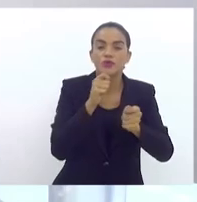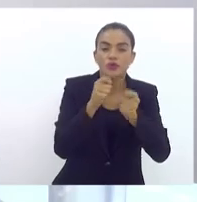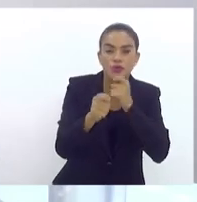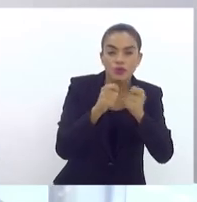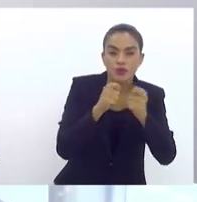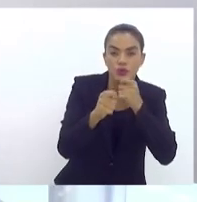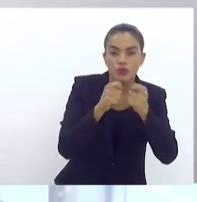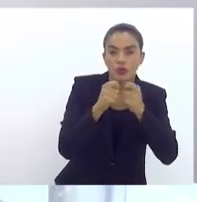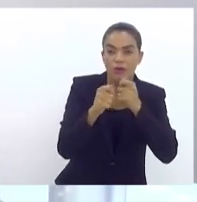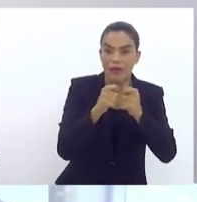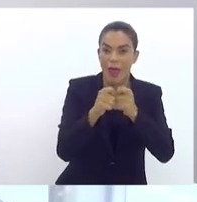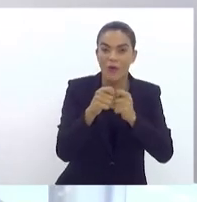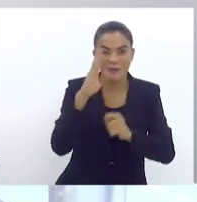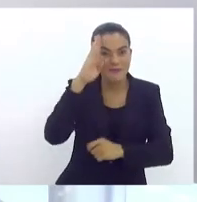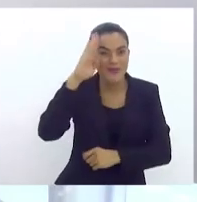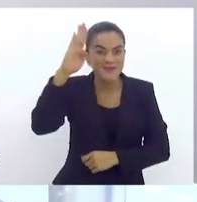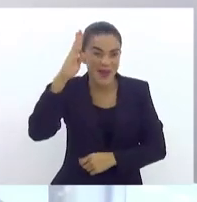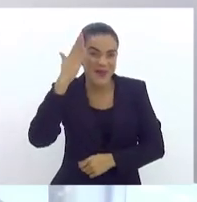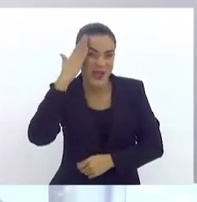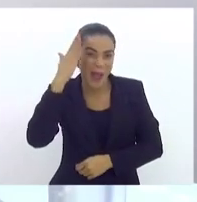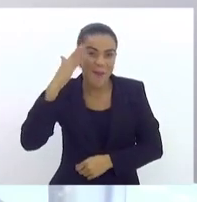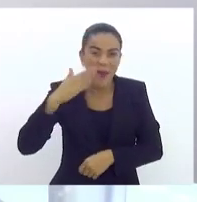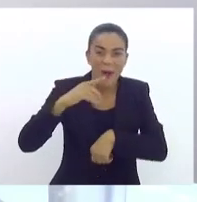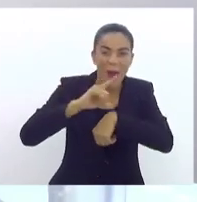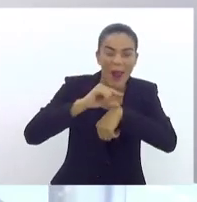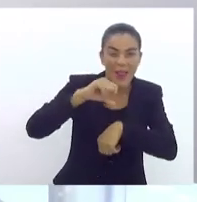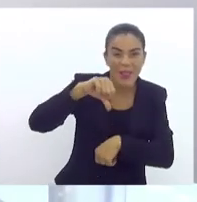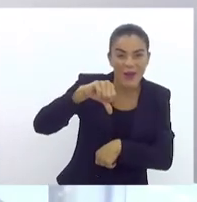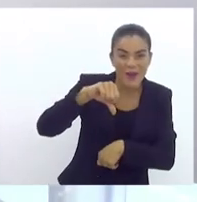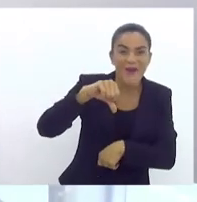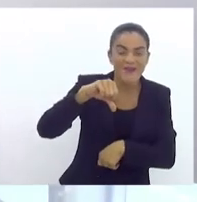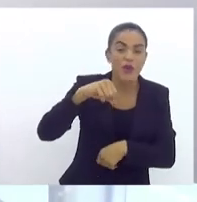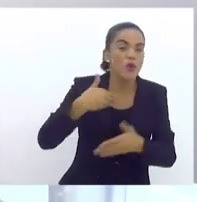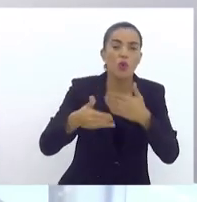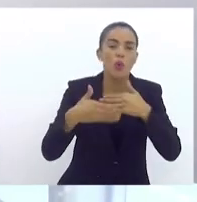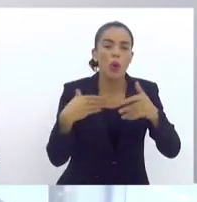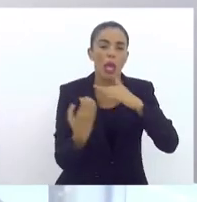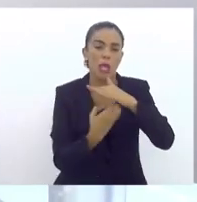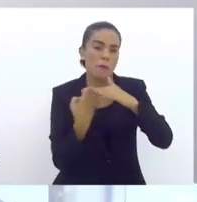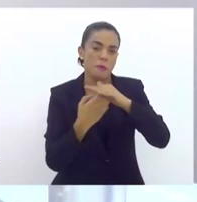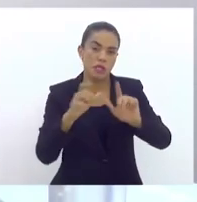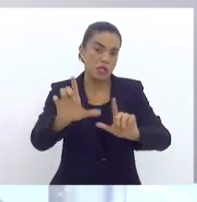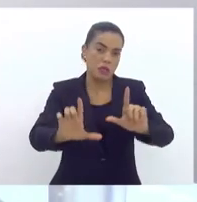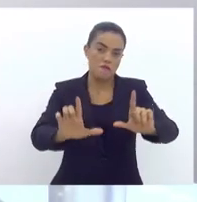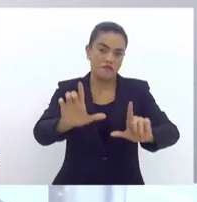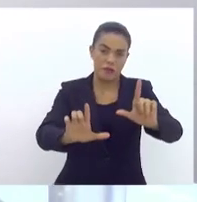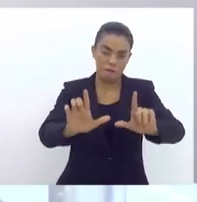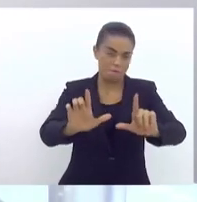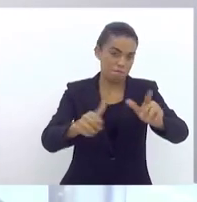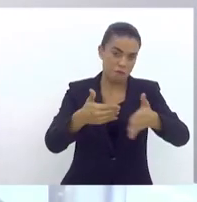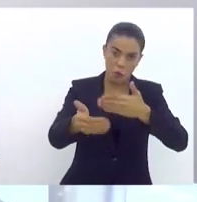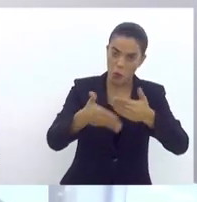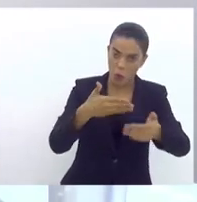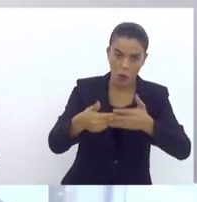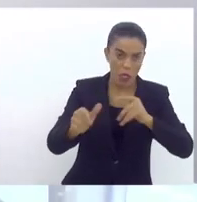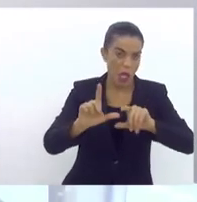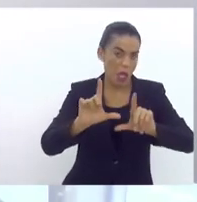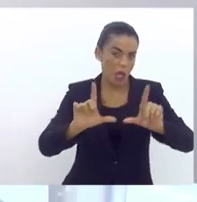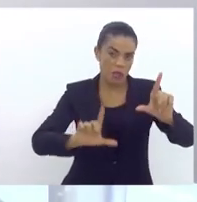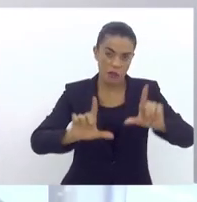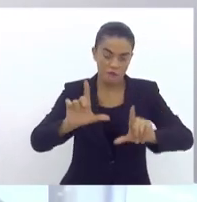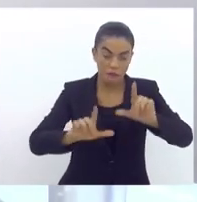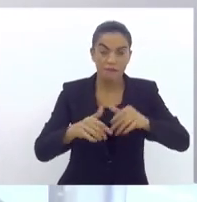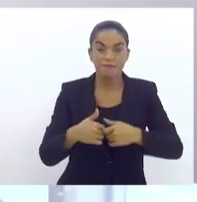que é aquele principal daquele horário que seja em qualquer emissora aí eu tô falando de todas as emissoras causam